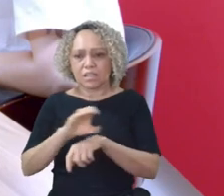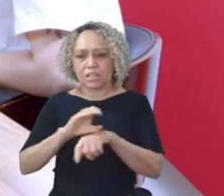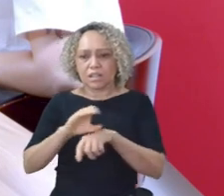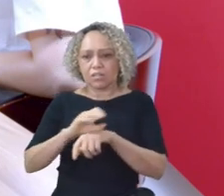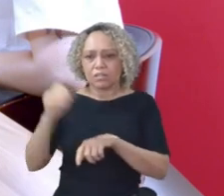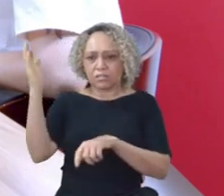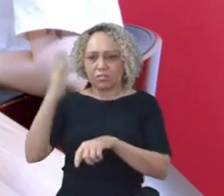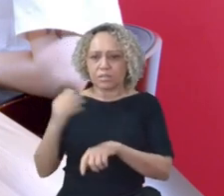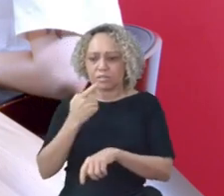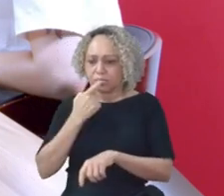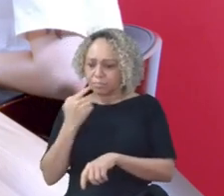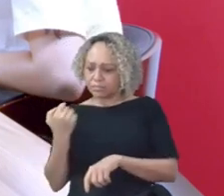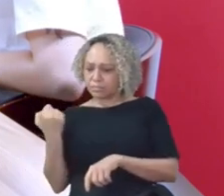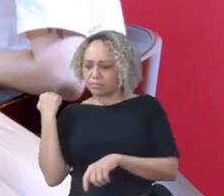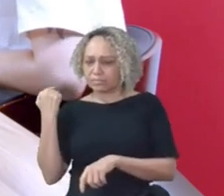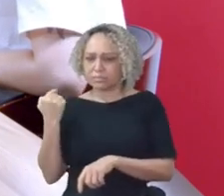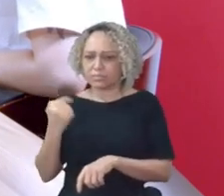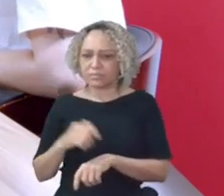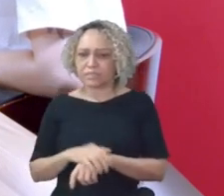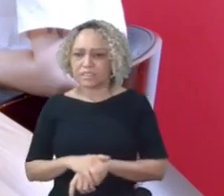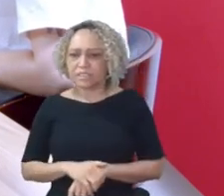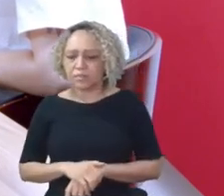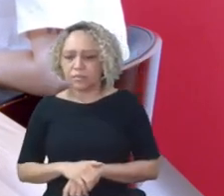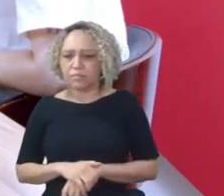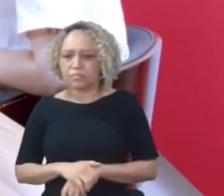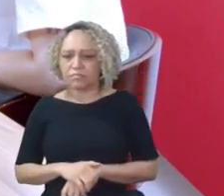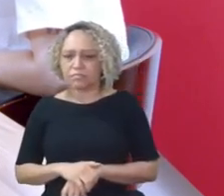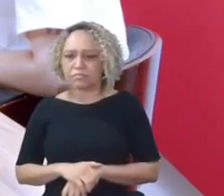brasileira saiu em Nhangatu, né, então